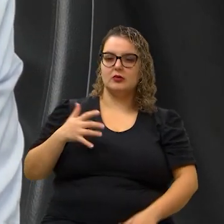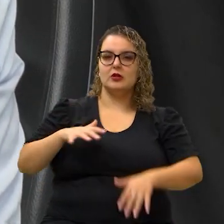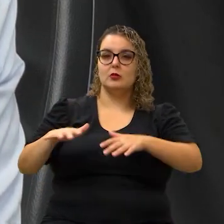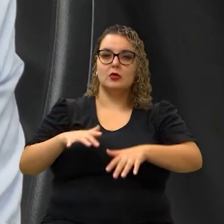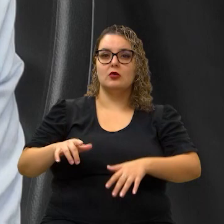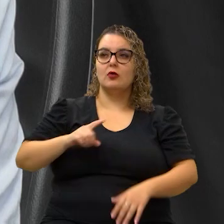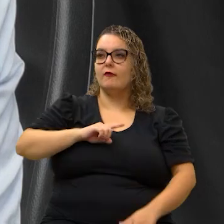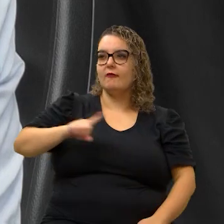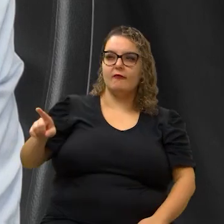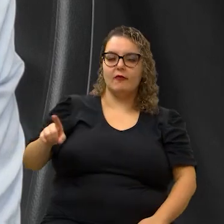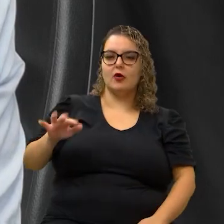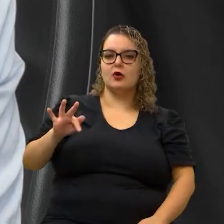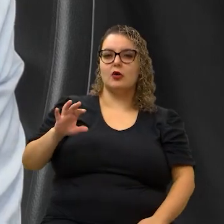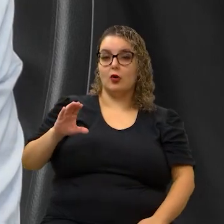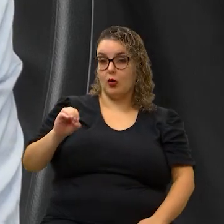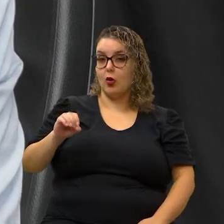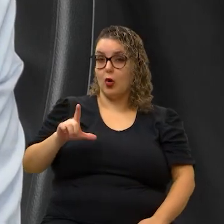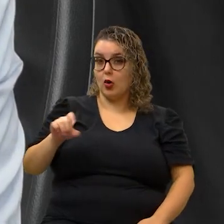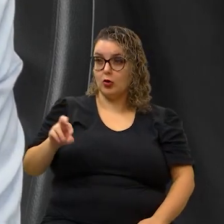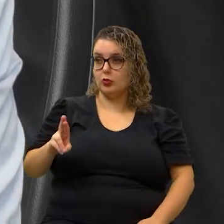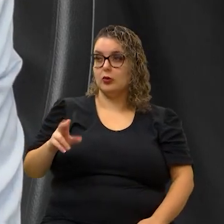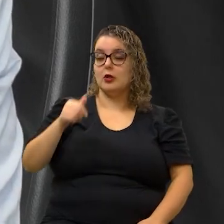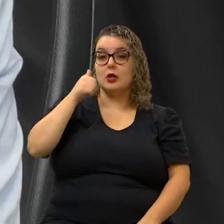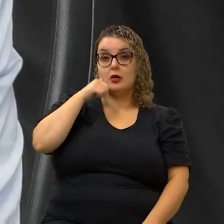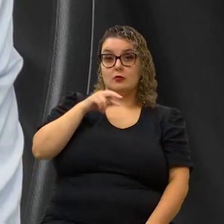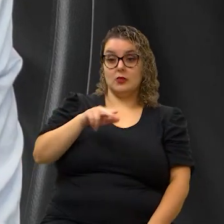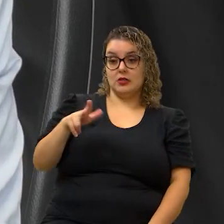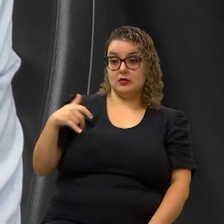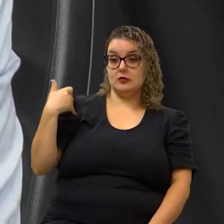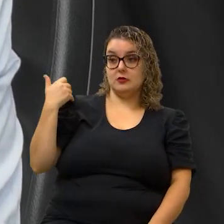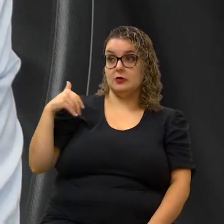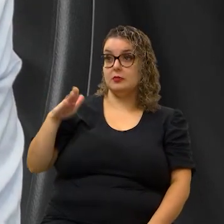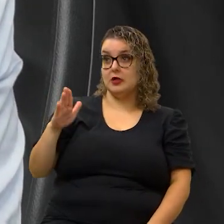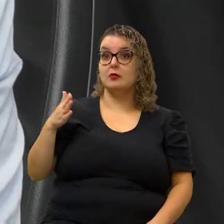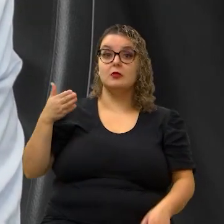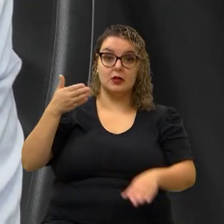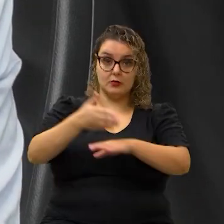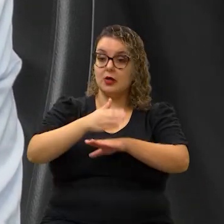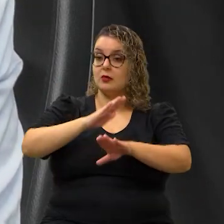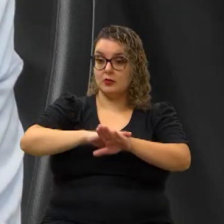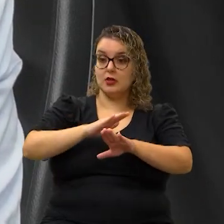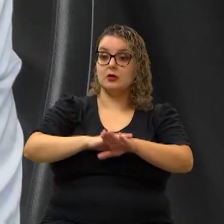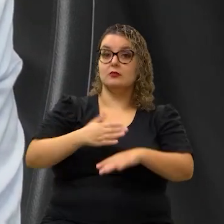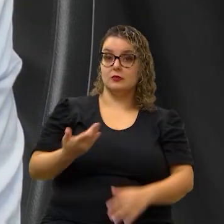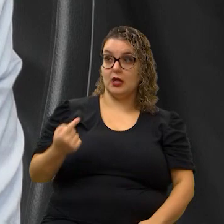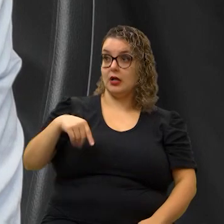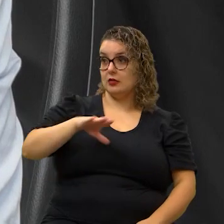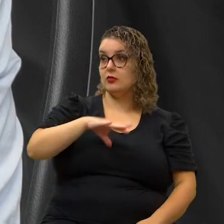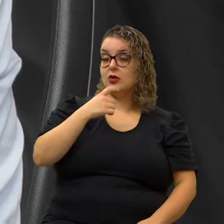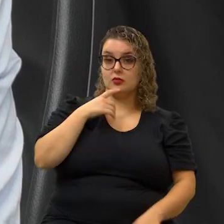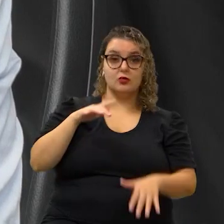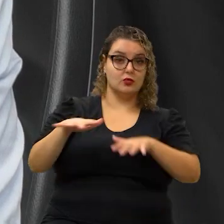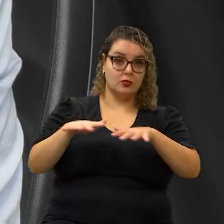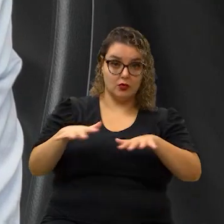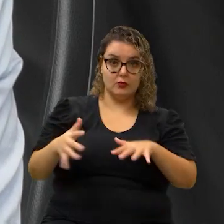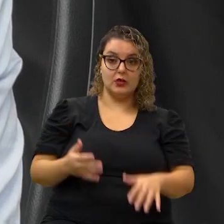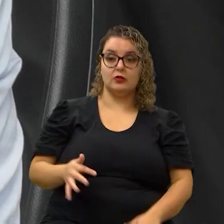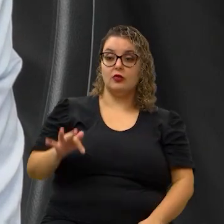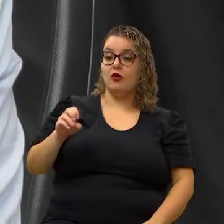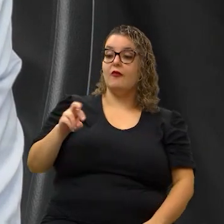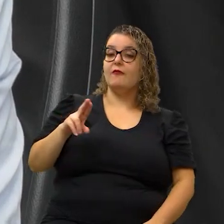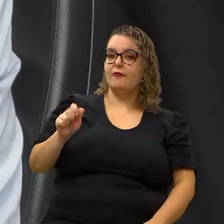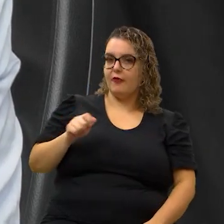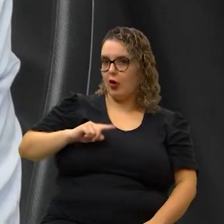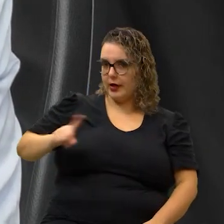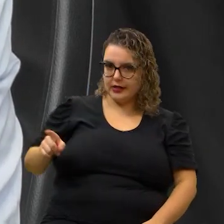Fora Collor, o movimento estudantil. E as minhas irmãs mais velhas participaram ativamente aqui em Campinas do movimento Fora